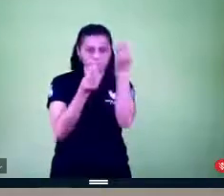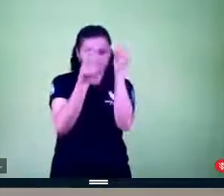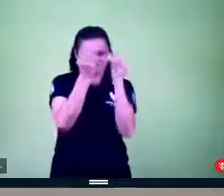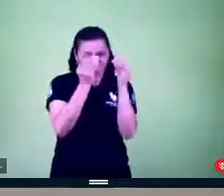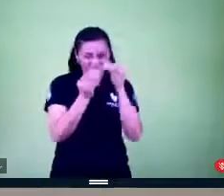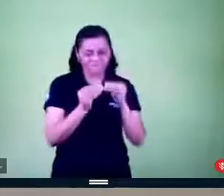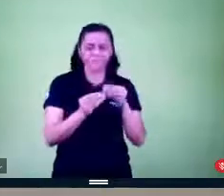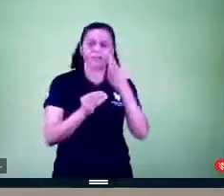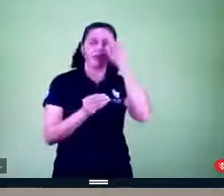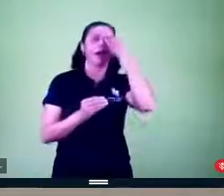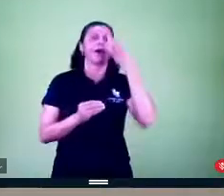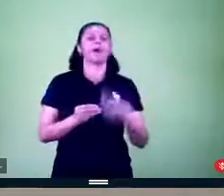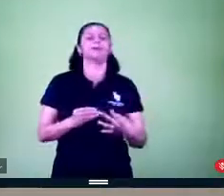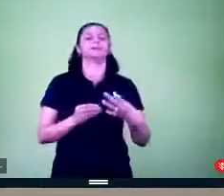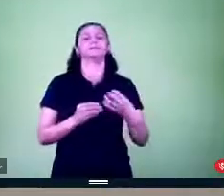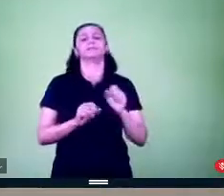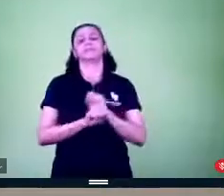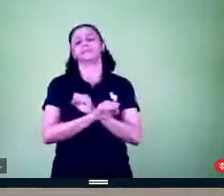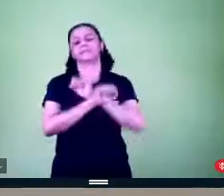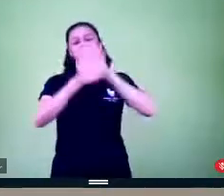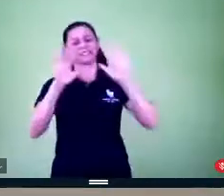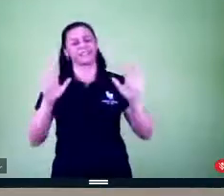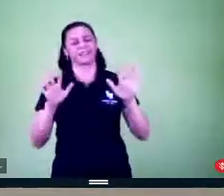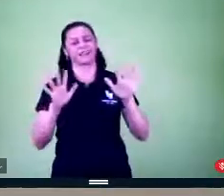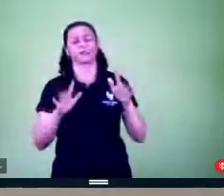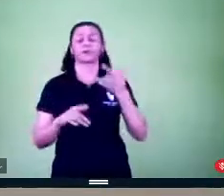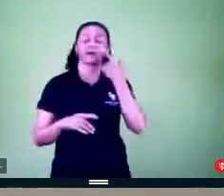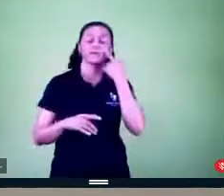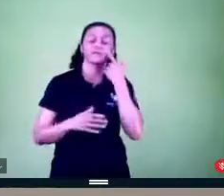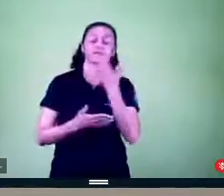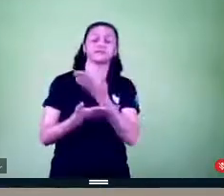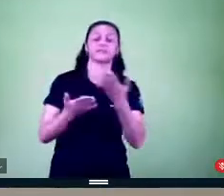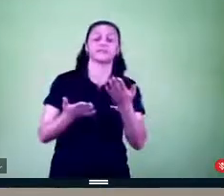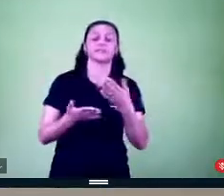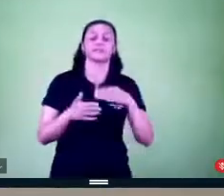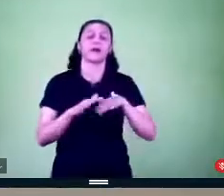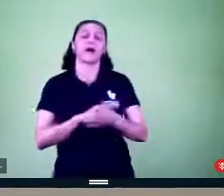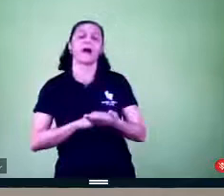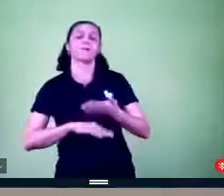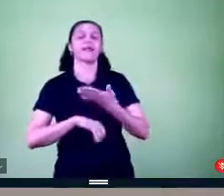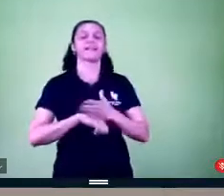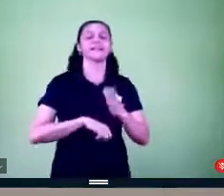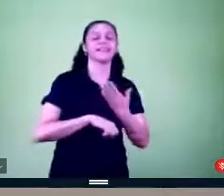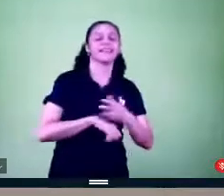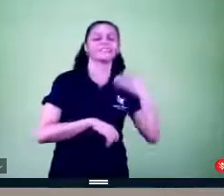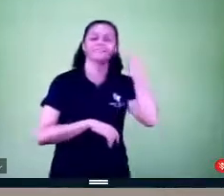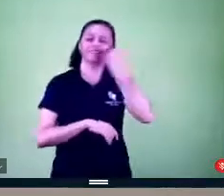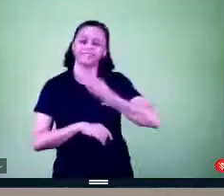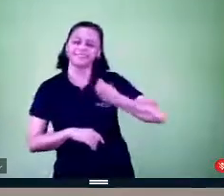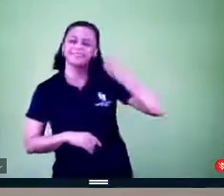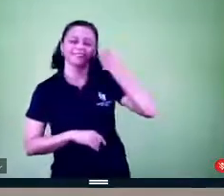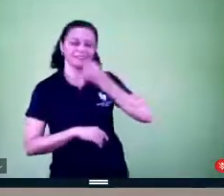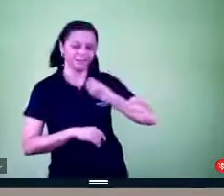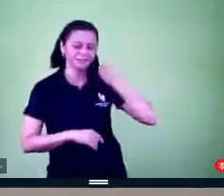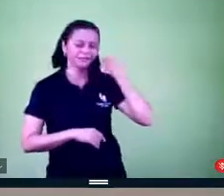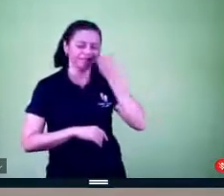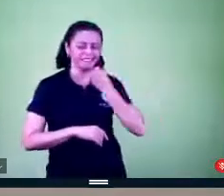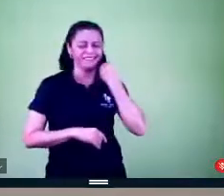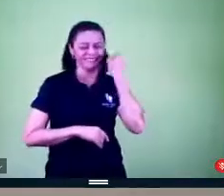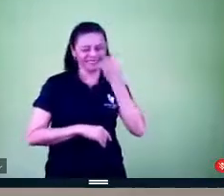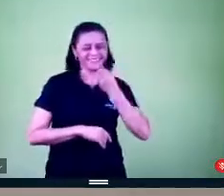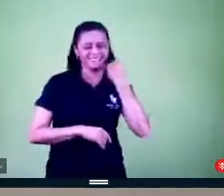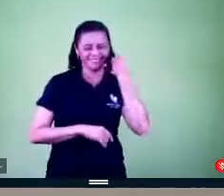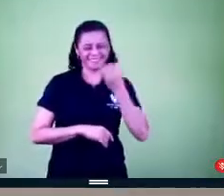cada tensão. Vocês vão ganhando habilidade, né, ganhando experiência, ganhando aí quilômetro rodado em circuitos, que é muito importante, né, a